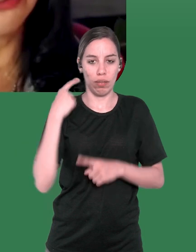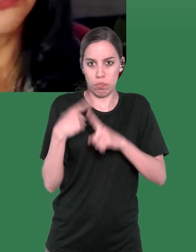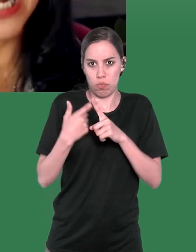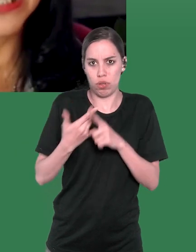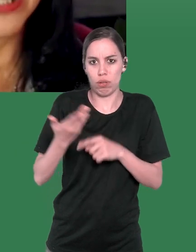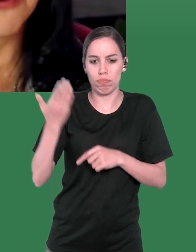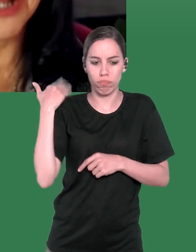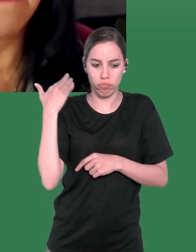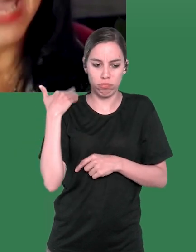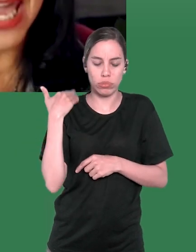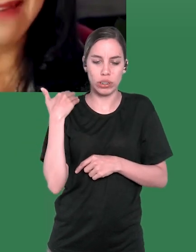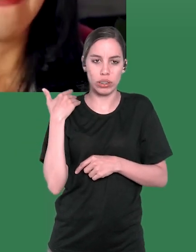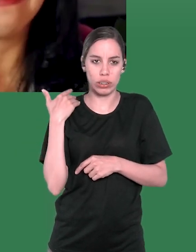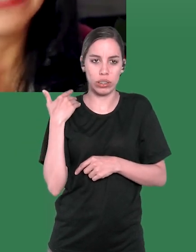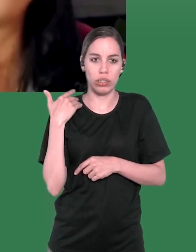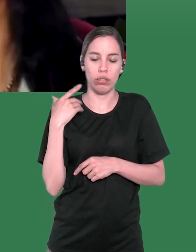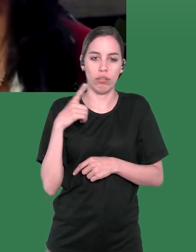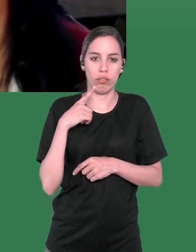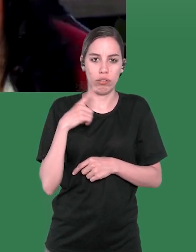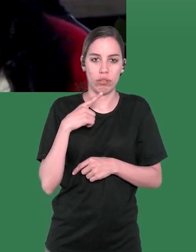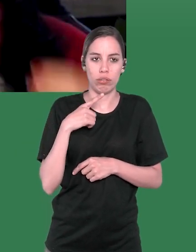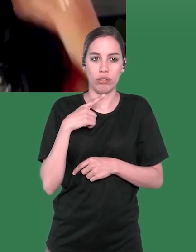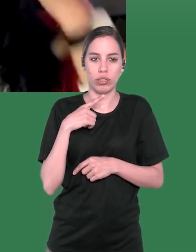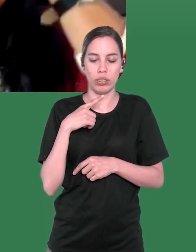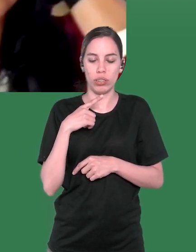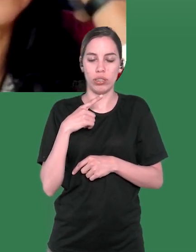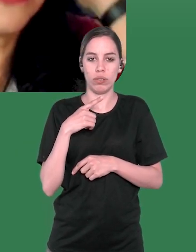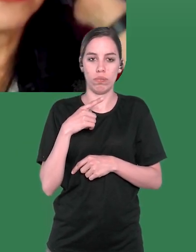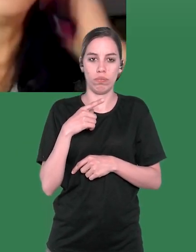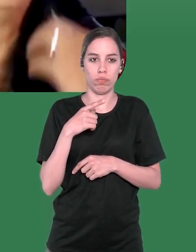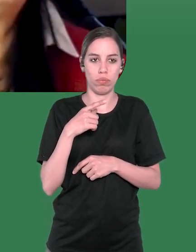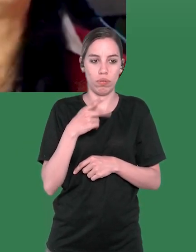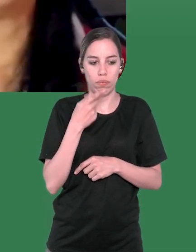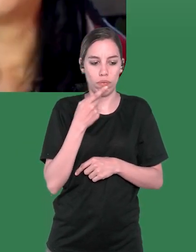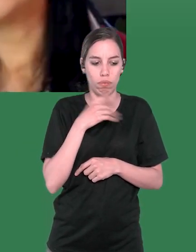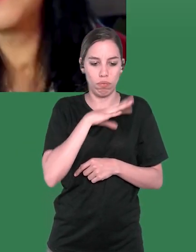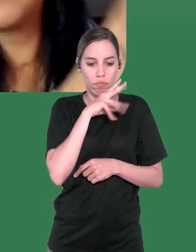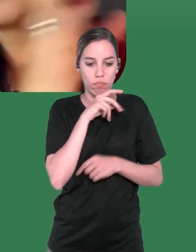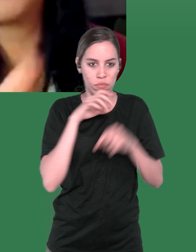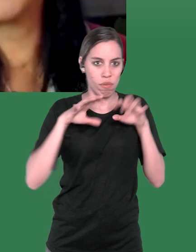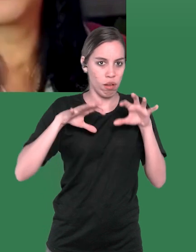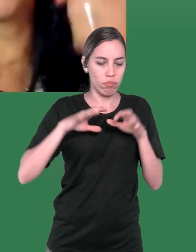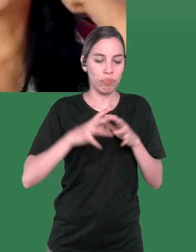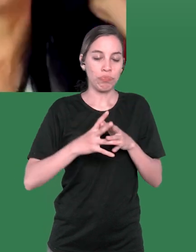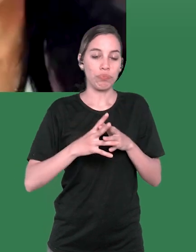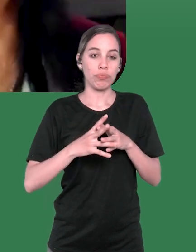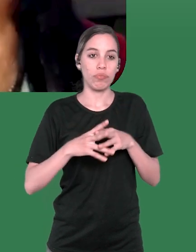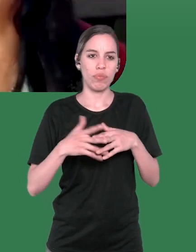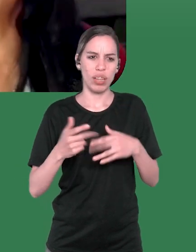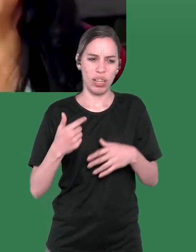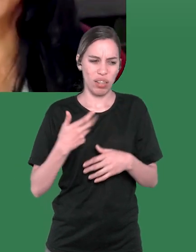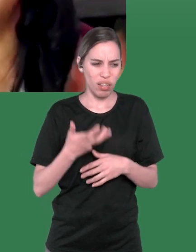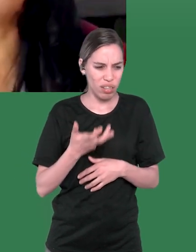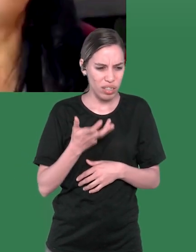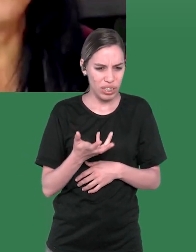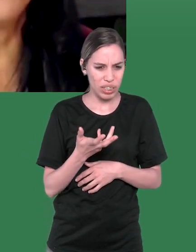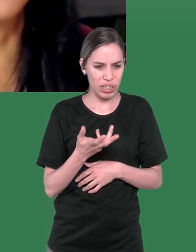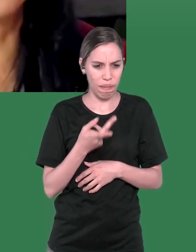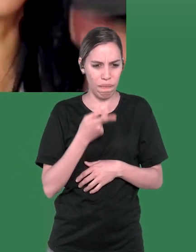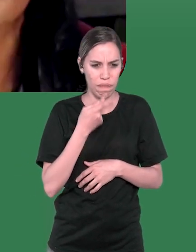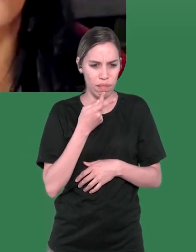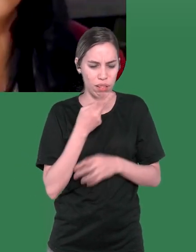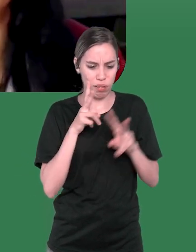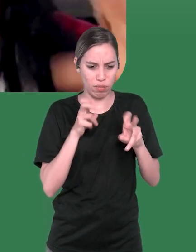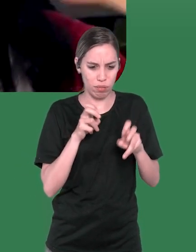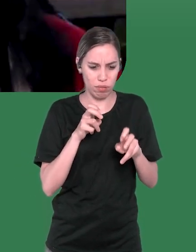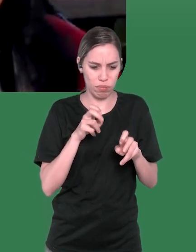essa configuração também, né? Eu não queria entrar só nessa esfera dos